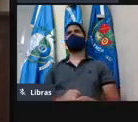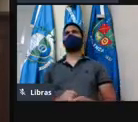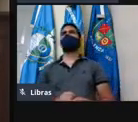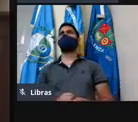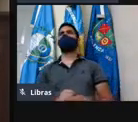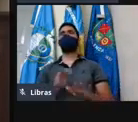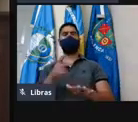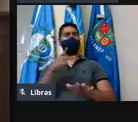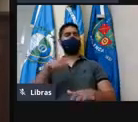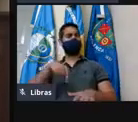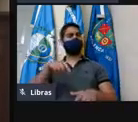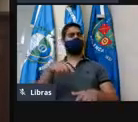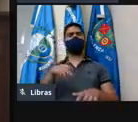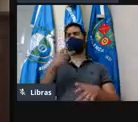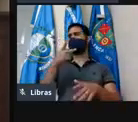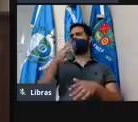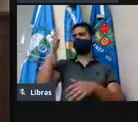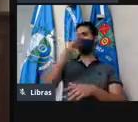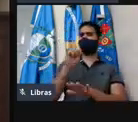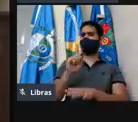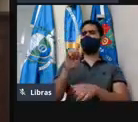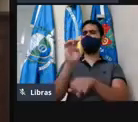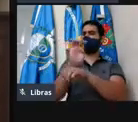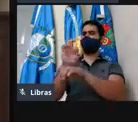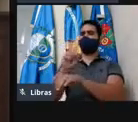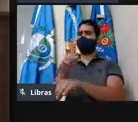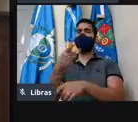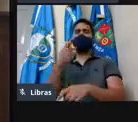nossa cidade, não vou falar do estado nem do Brasil, não.